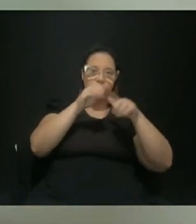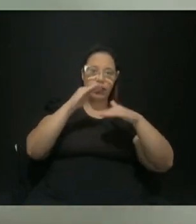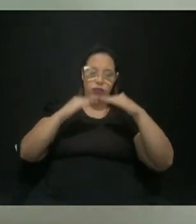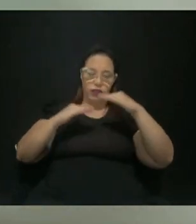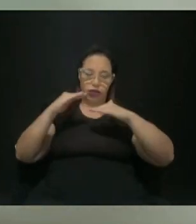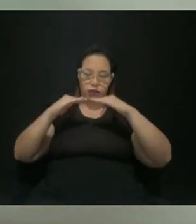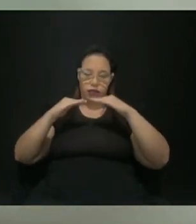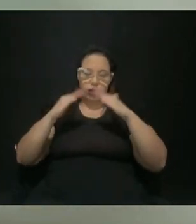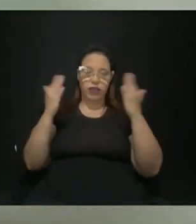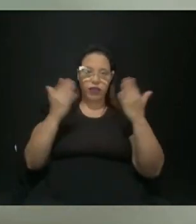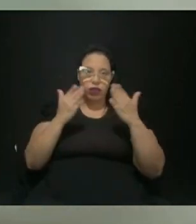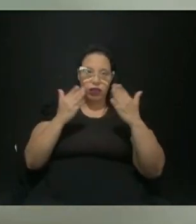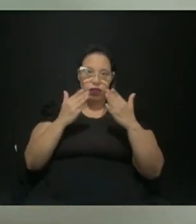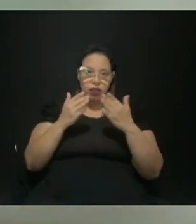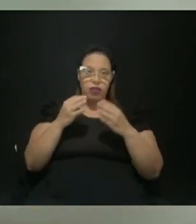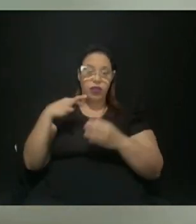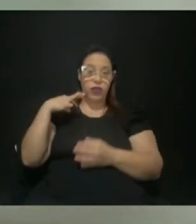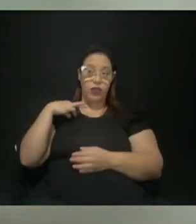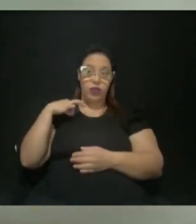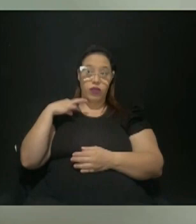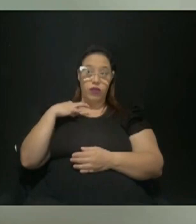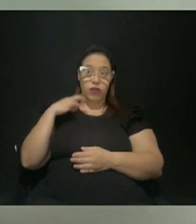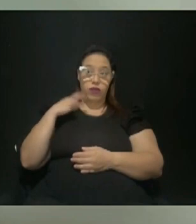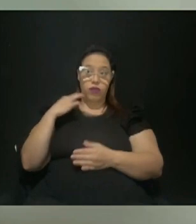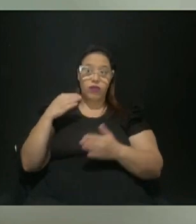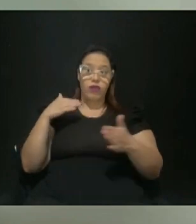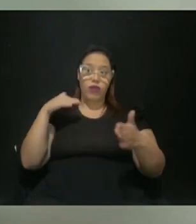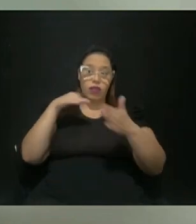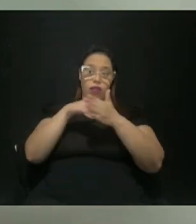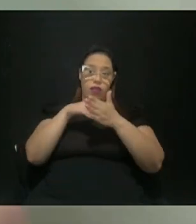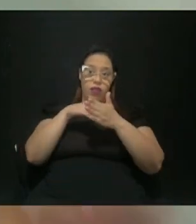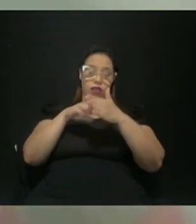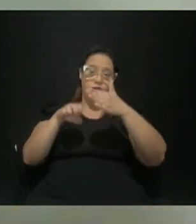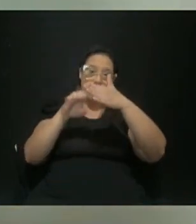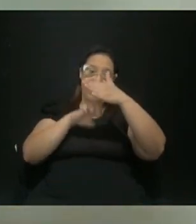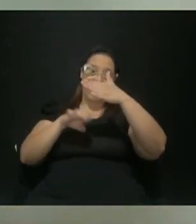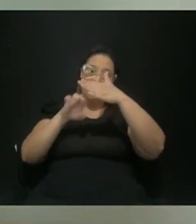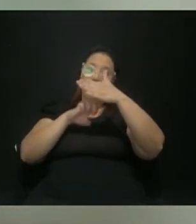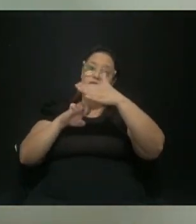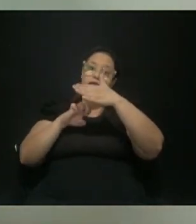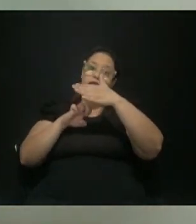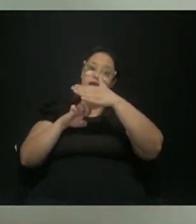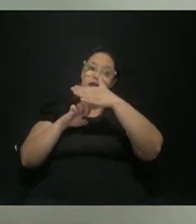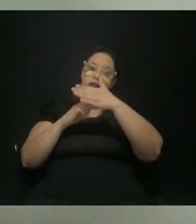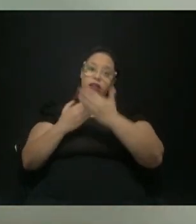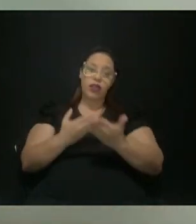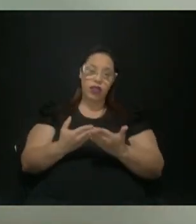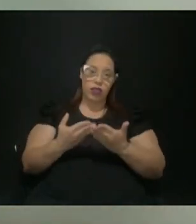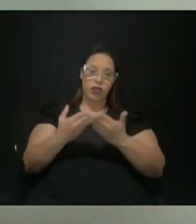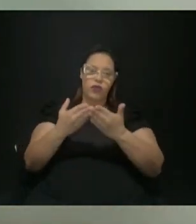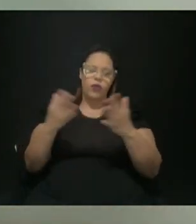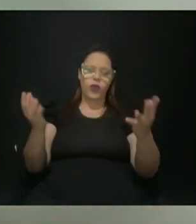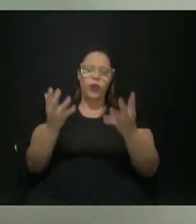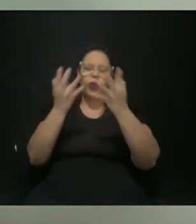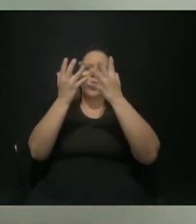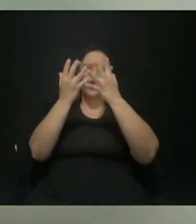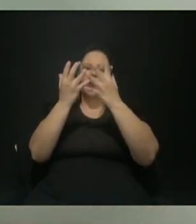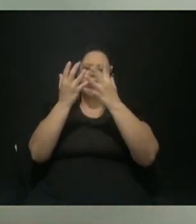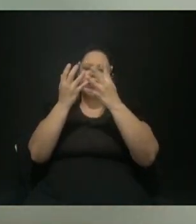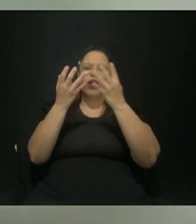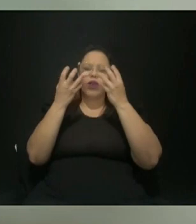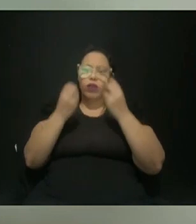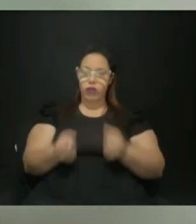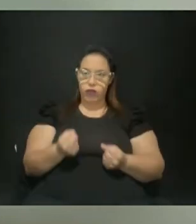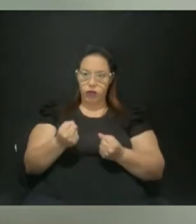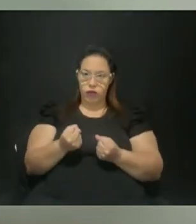o voluntário, mas das empresas elas acabam tomando a iniciativa de aderir a esse